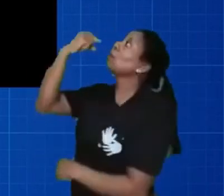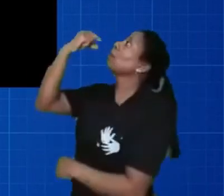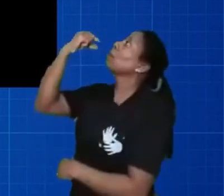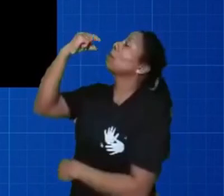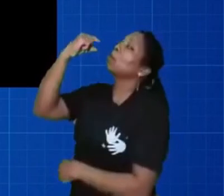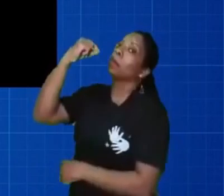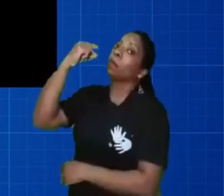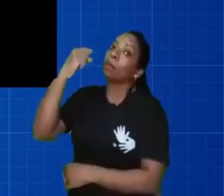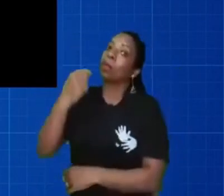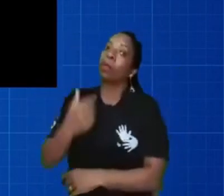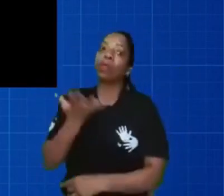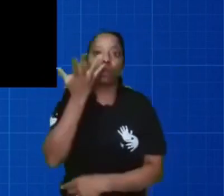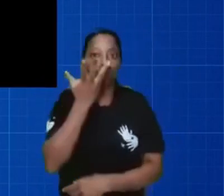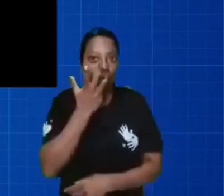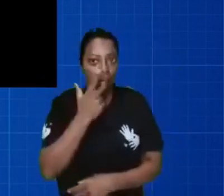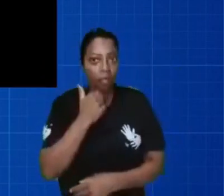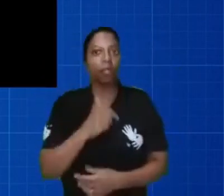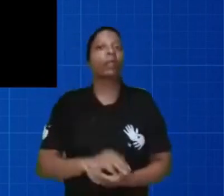extremamente grave.